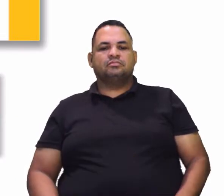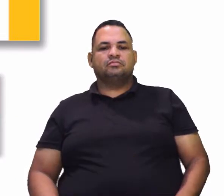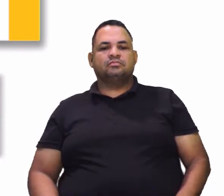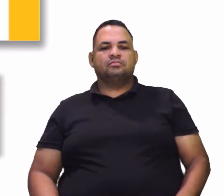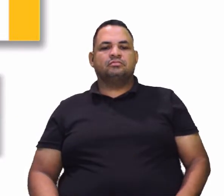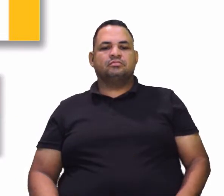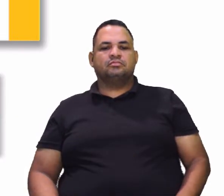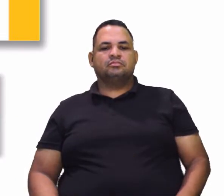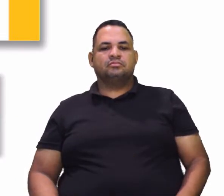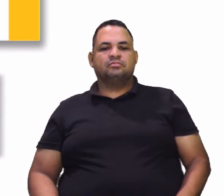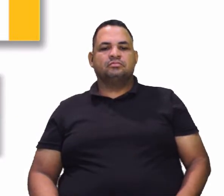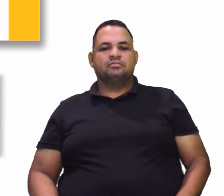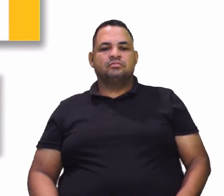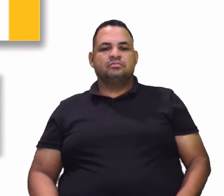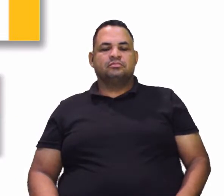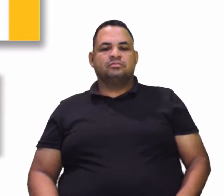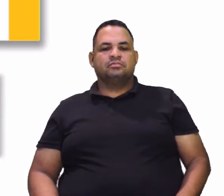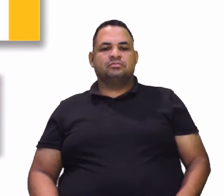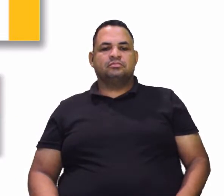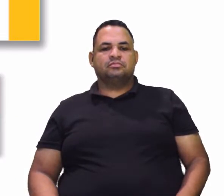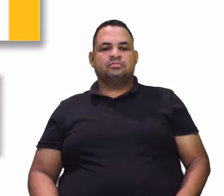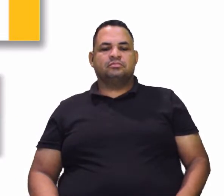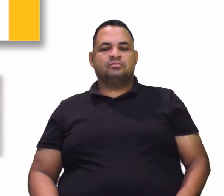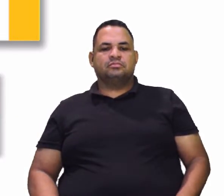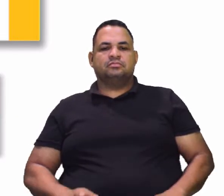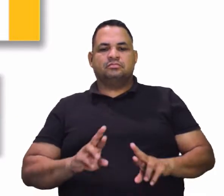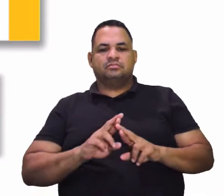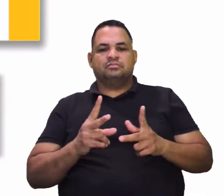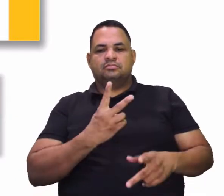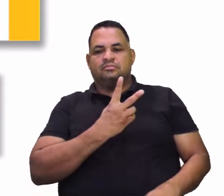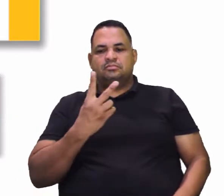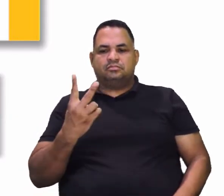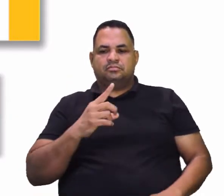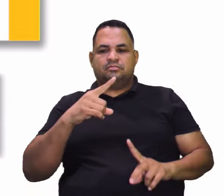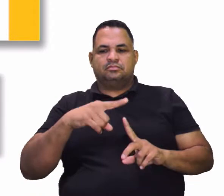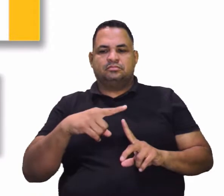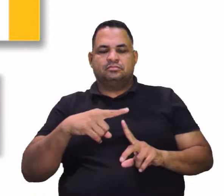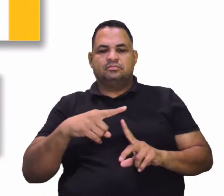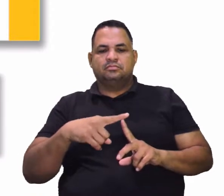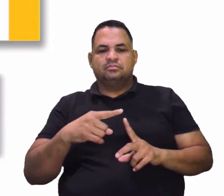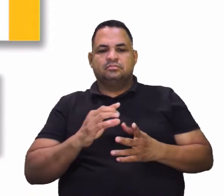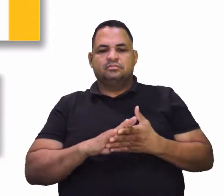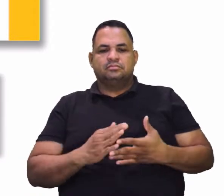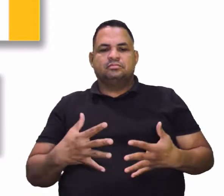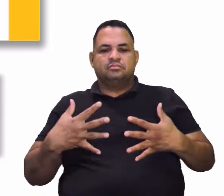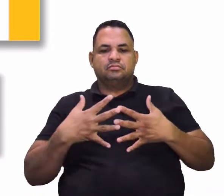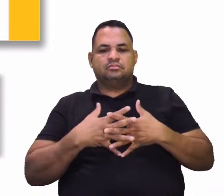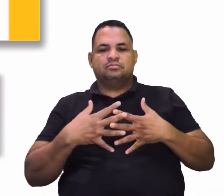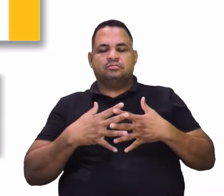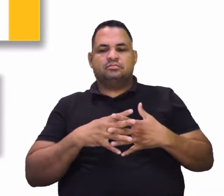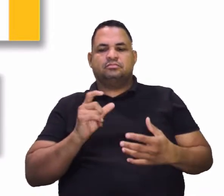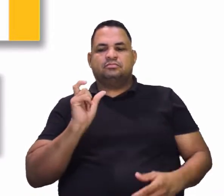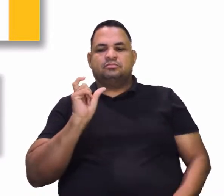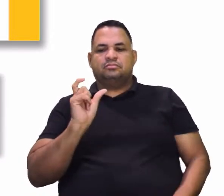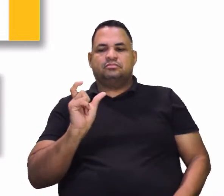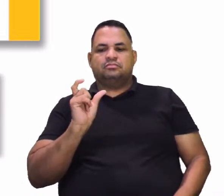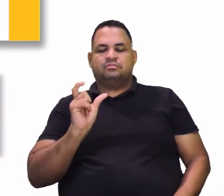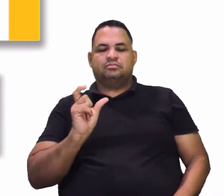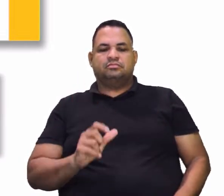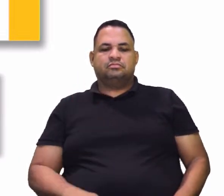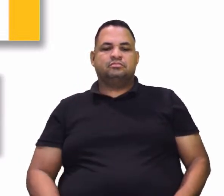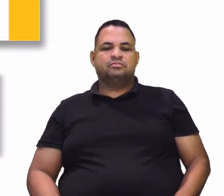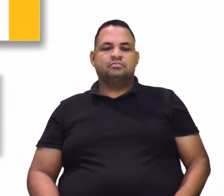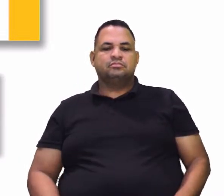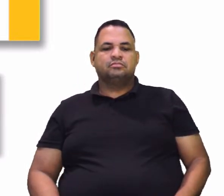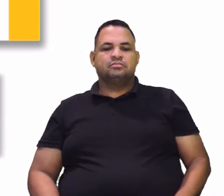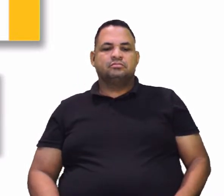will future e o going to versus will, a diferença dos dois. Também as nossas confusing words, as palavras